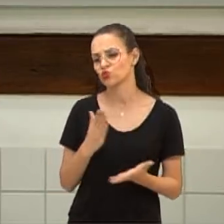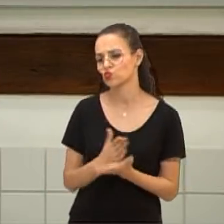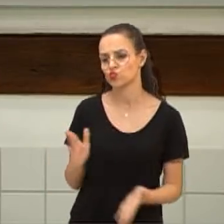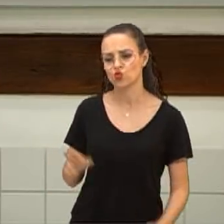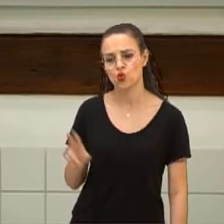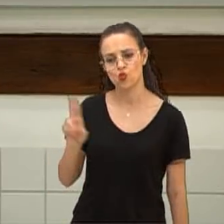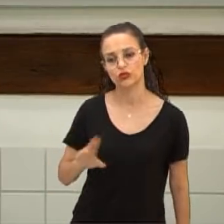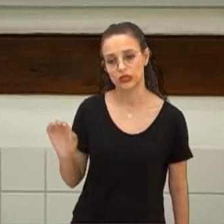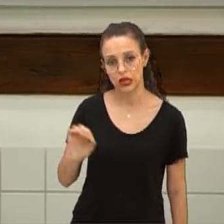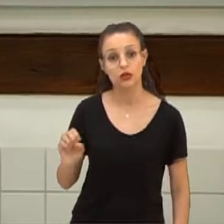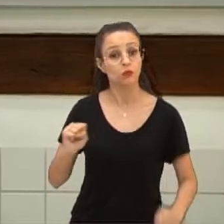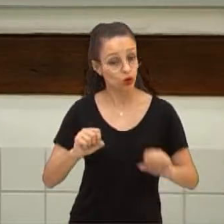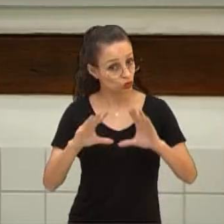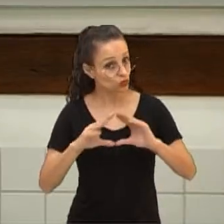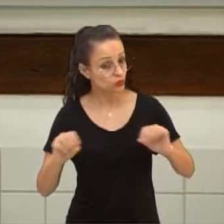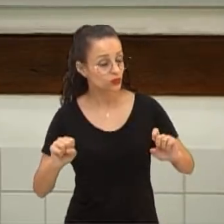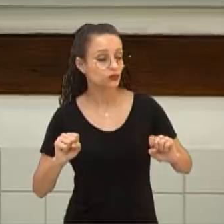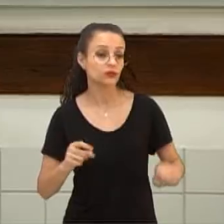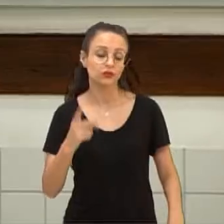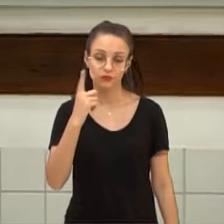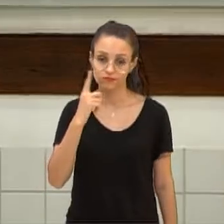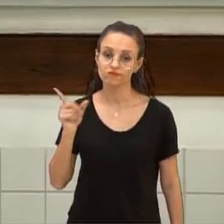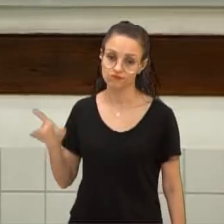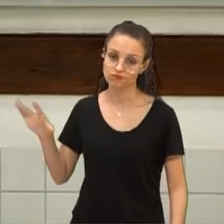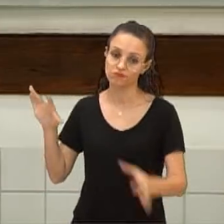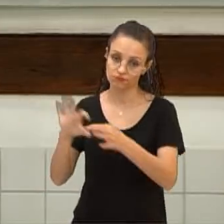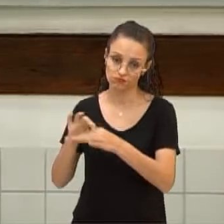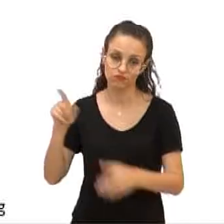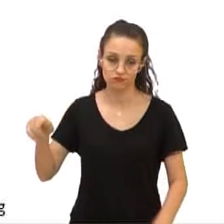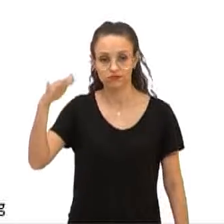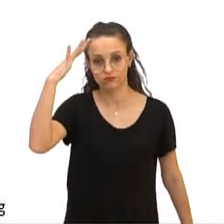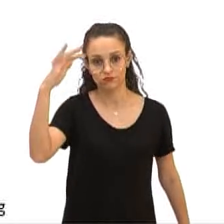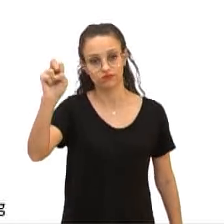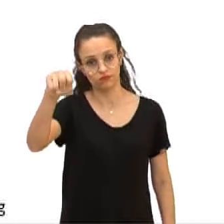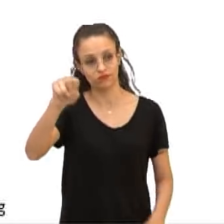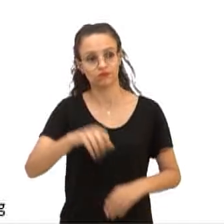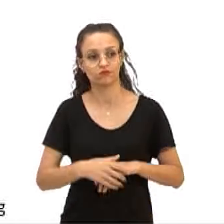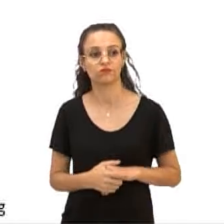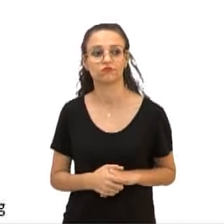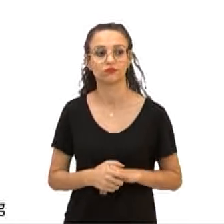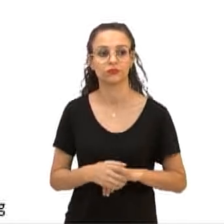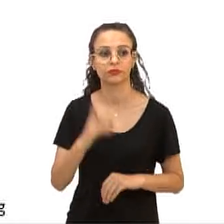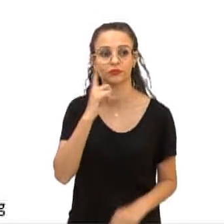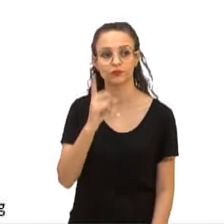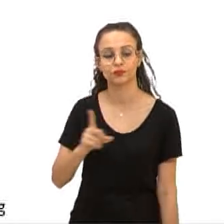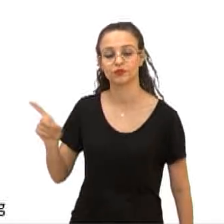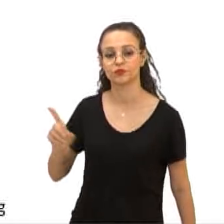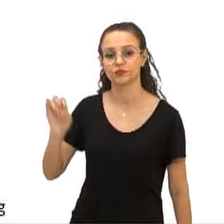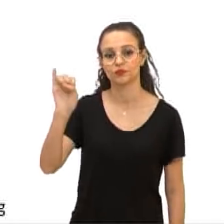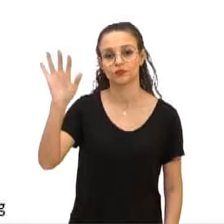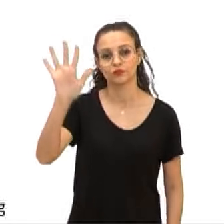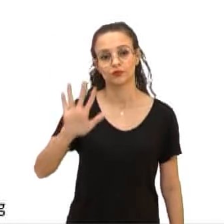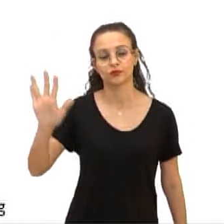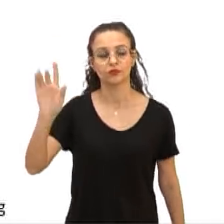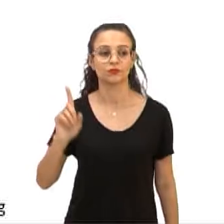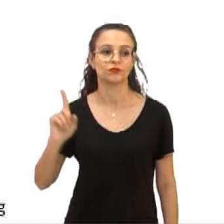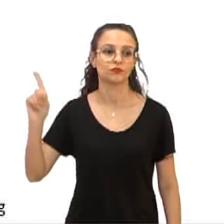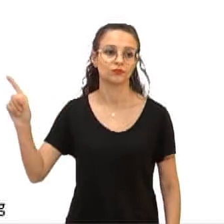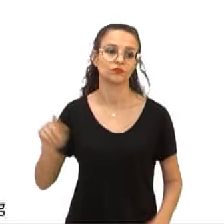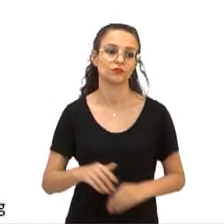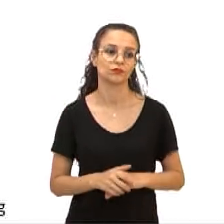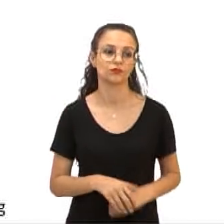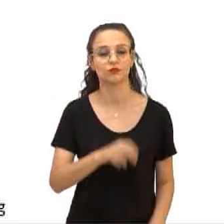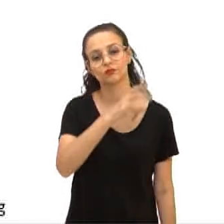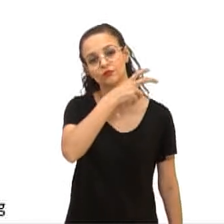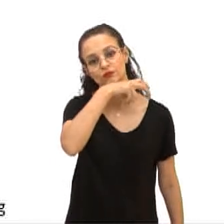poderiam desaparecer? Olha, segundo Lamarck, sim. Olha a imagem que eu trouxe, gente. Eu trouxe aqui a imagem de